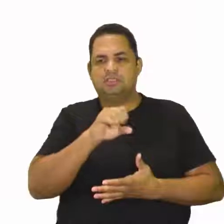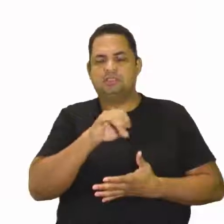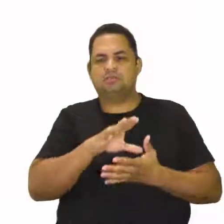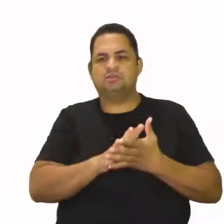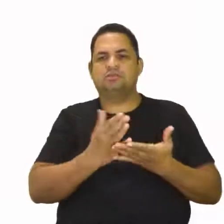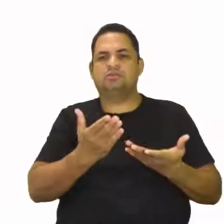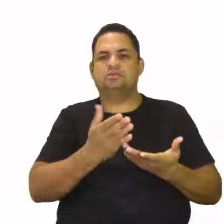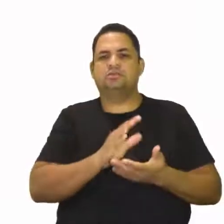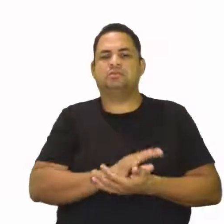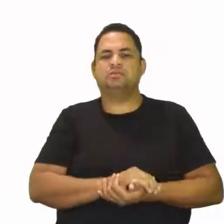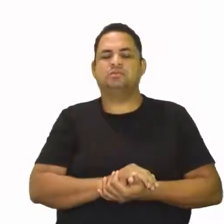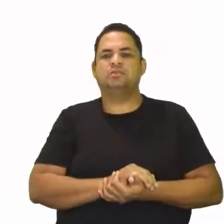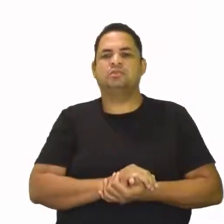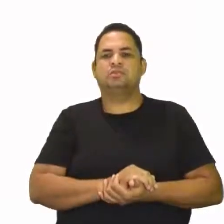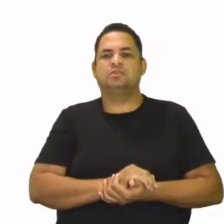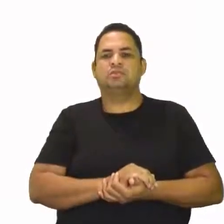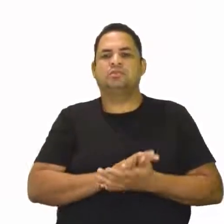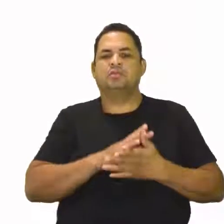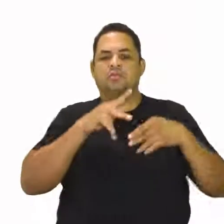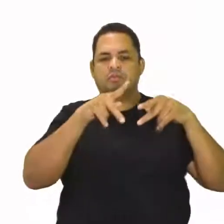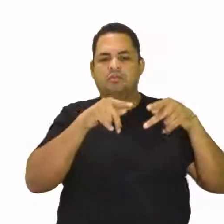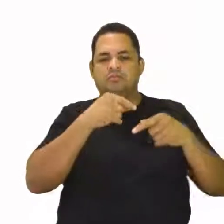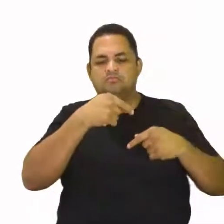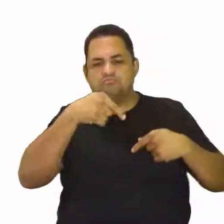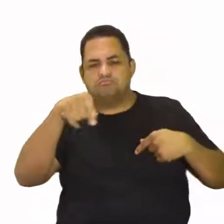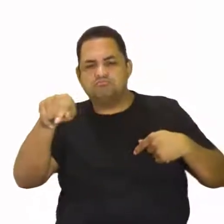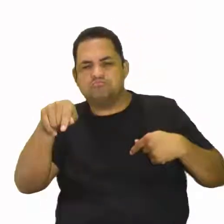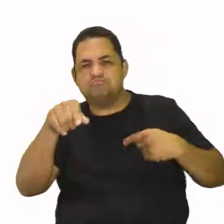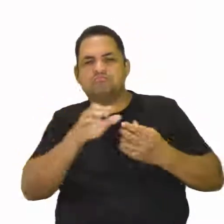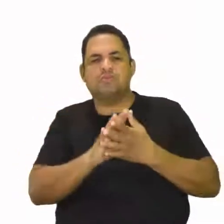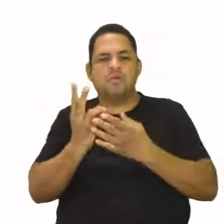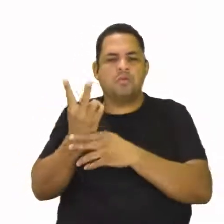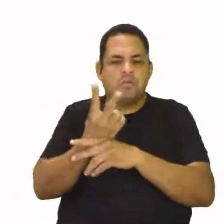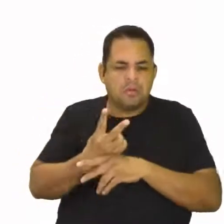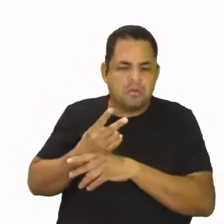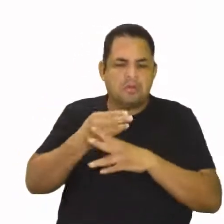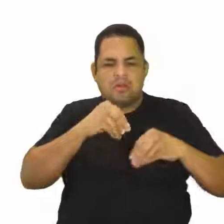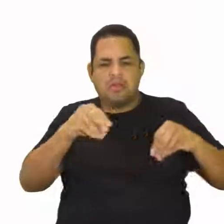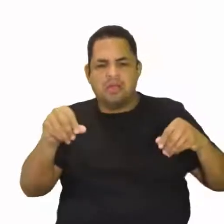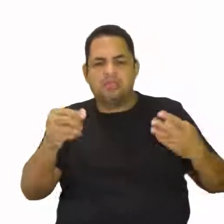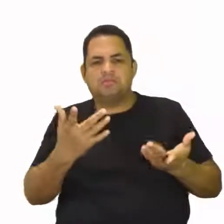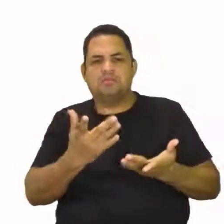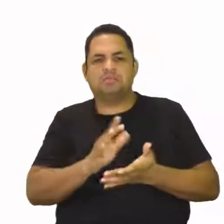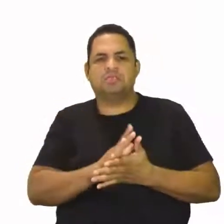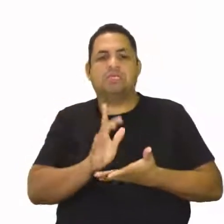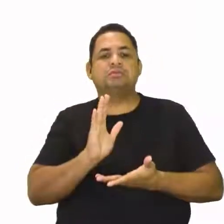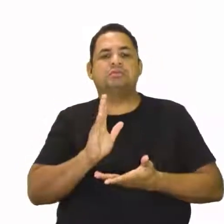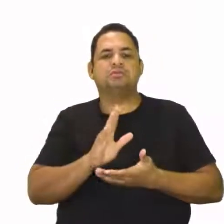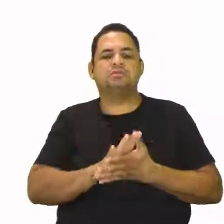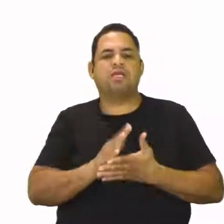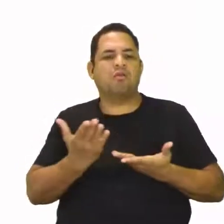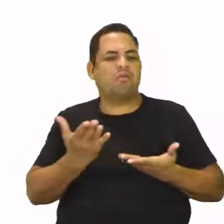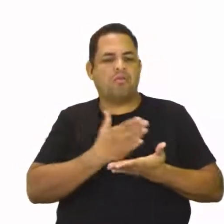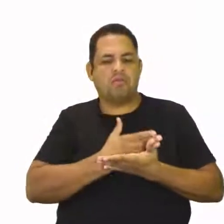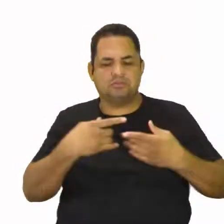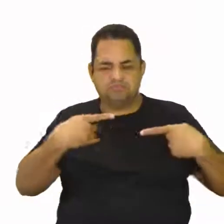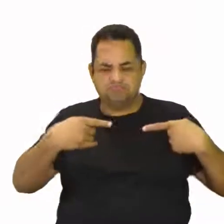Terra Prometida e tudo. O povo saiu para ir para a Terra Prometida e a Terra já estava ocupada. Daí começa o